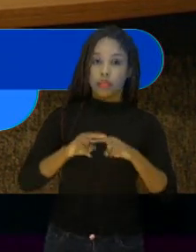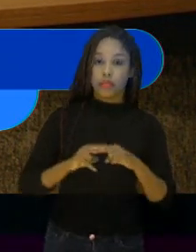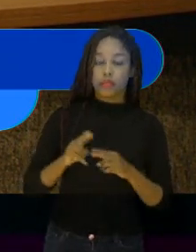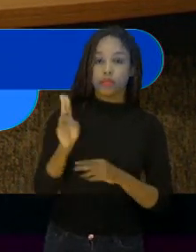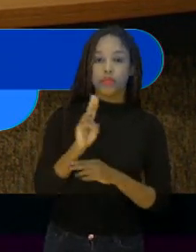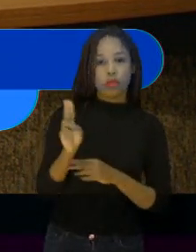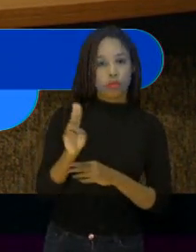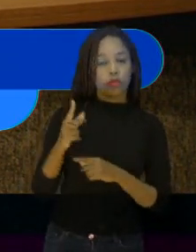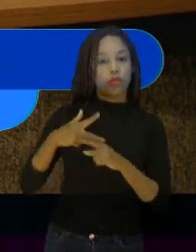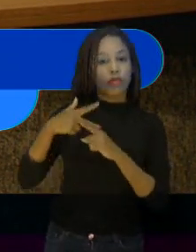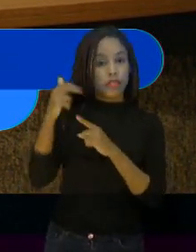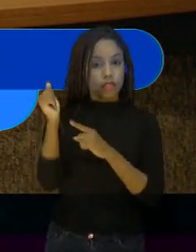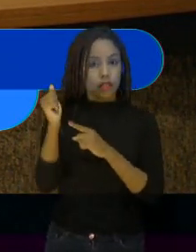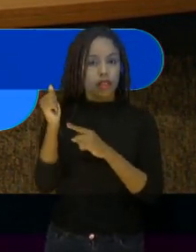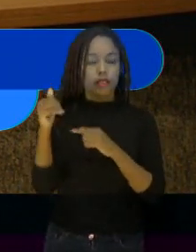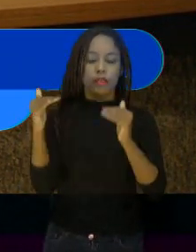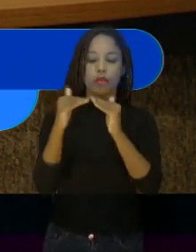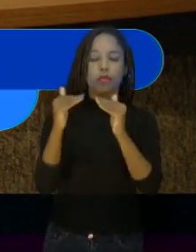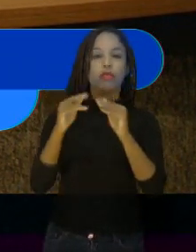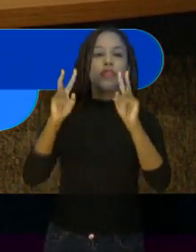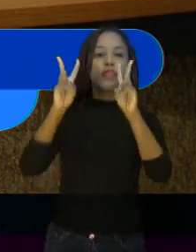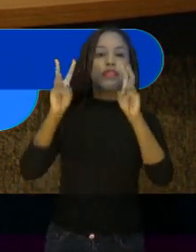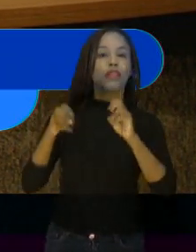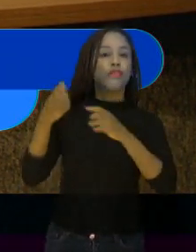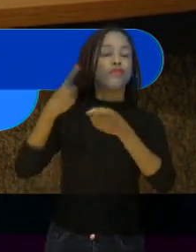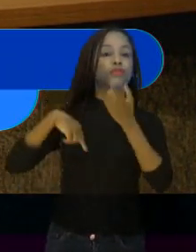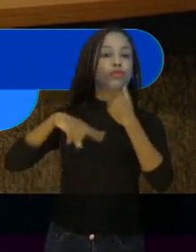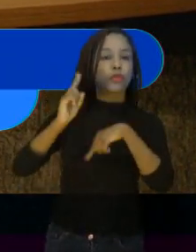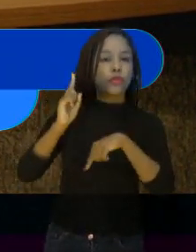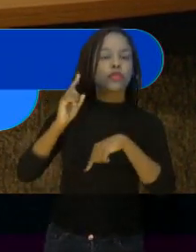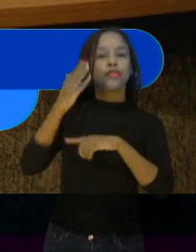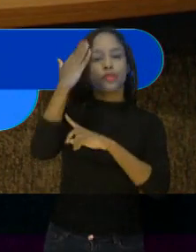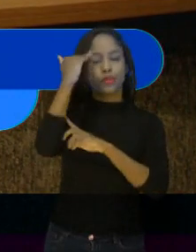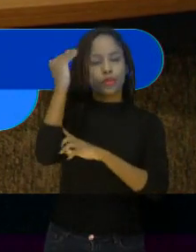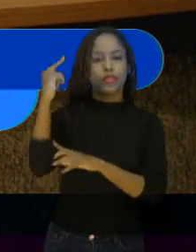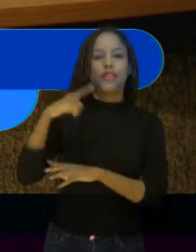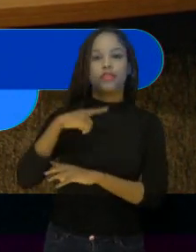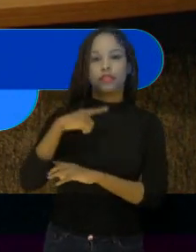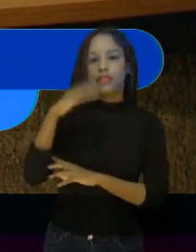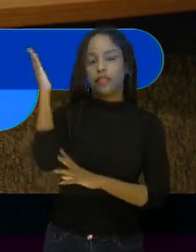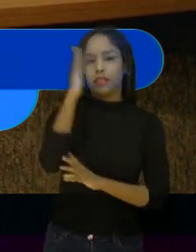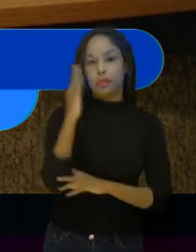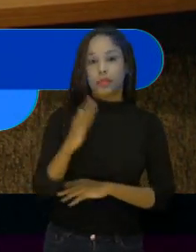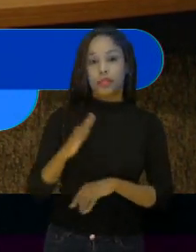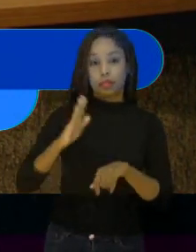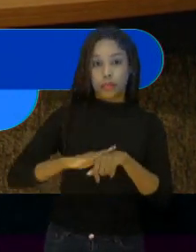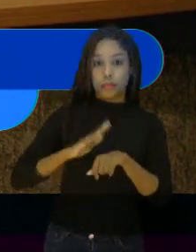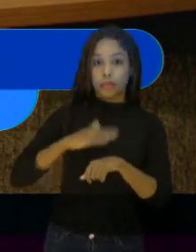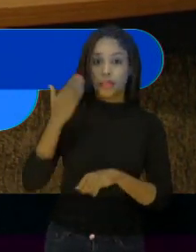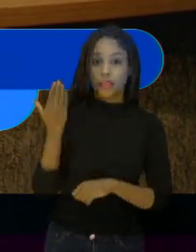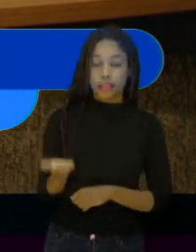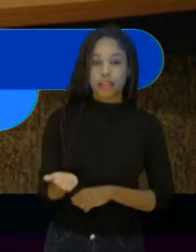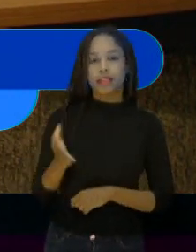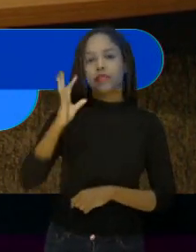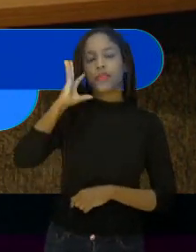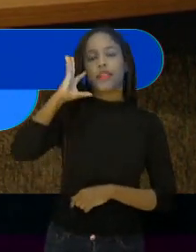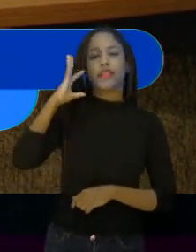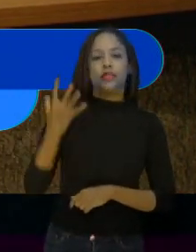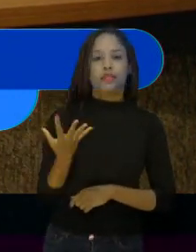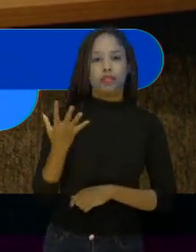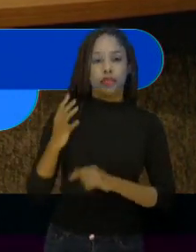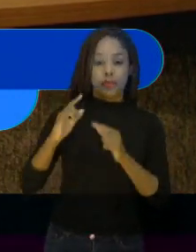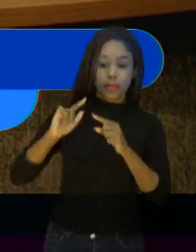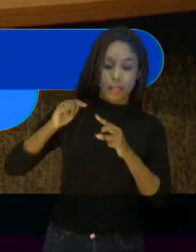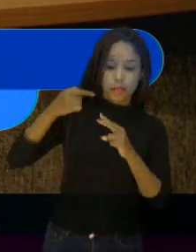de Vitória está associado ao êxito dos brasileiros neste episódio, decisivo mais tarde